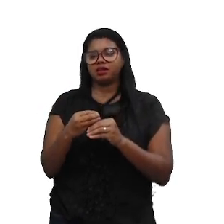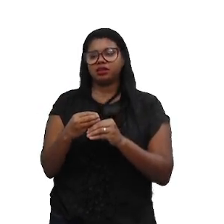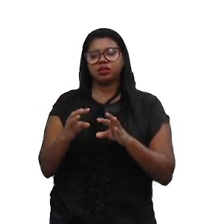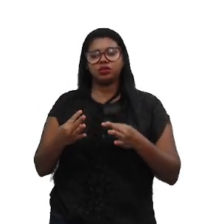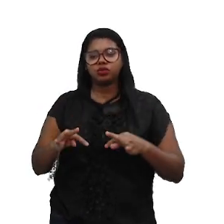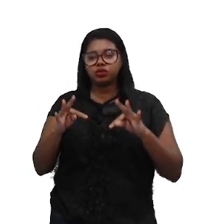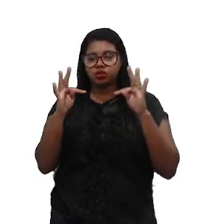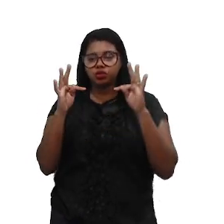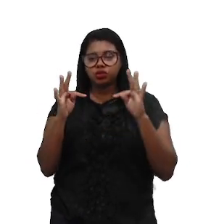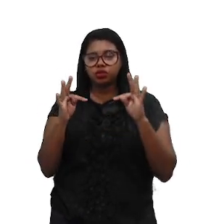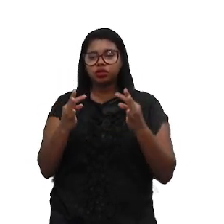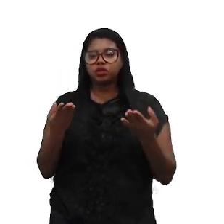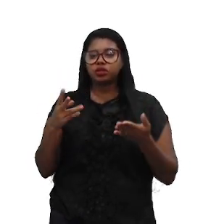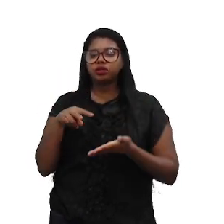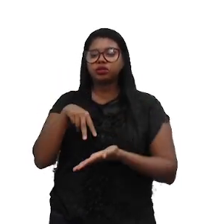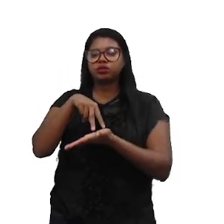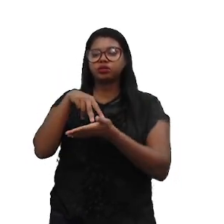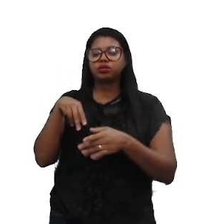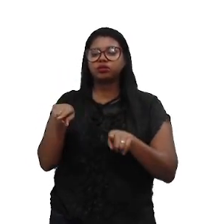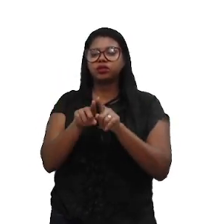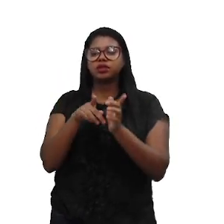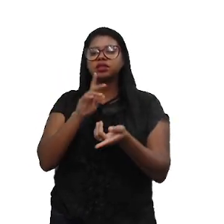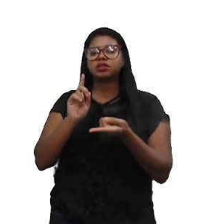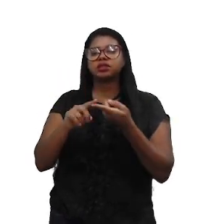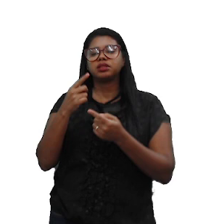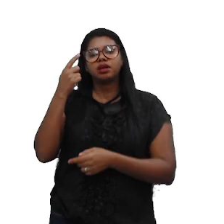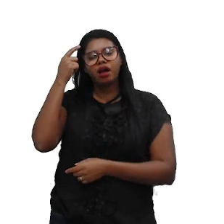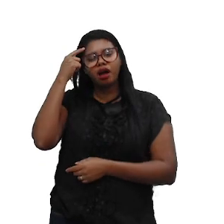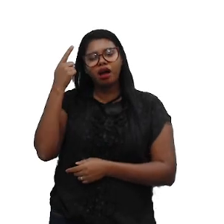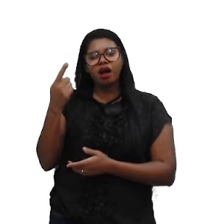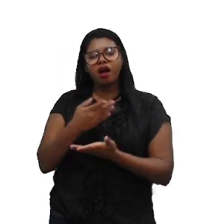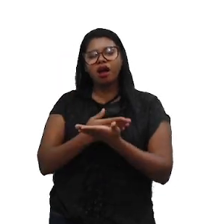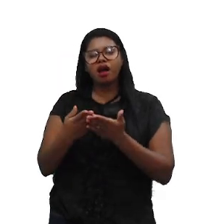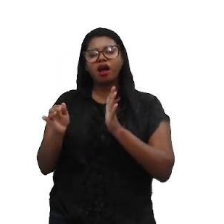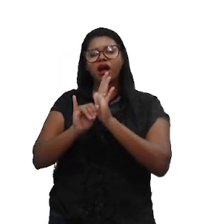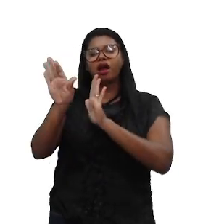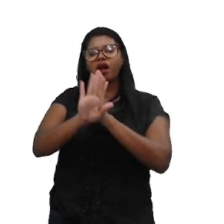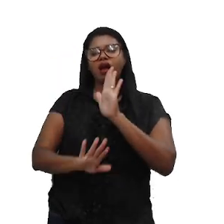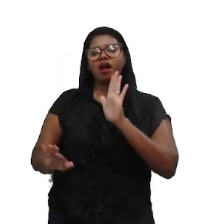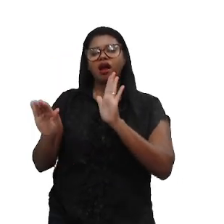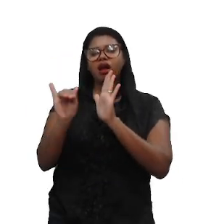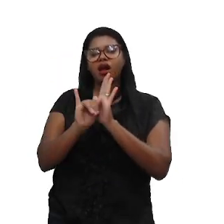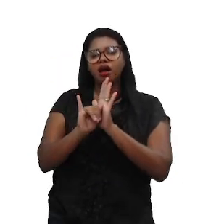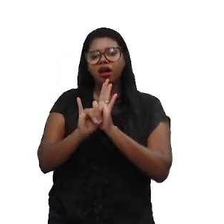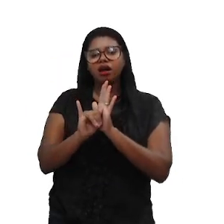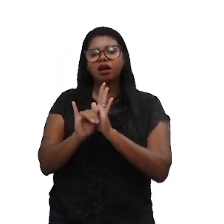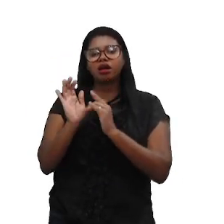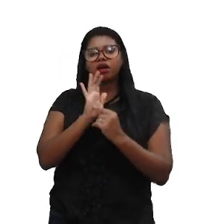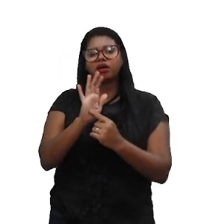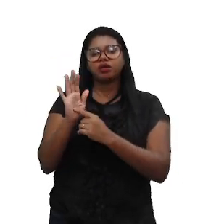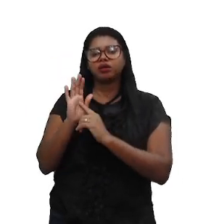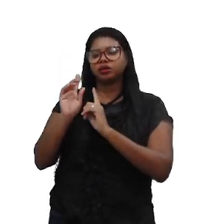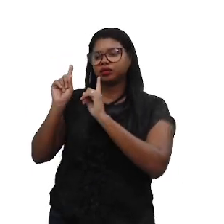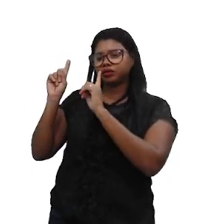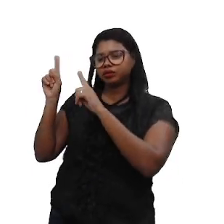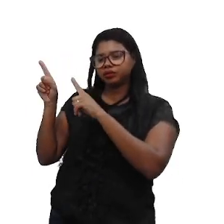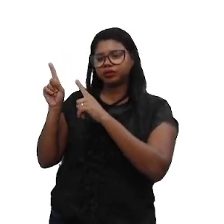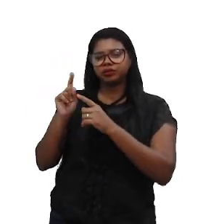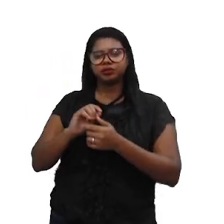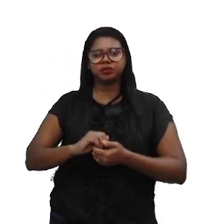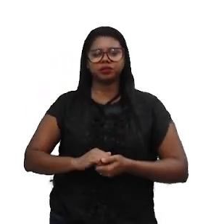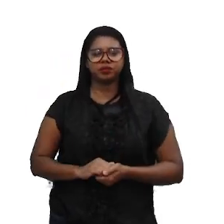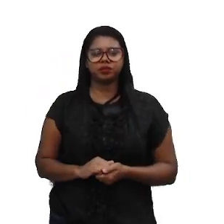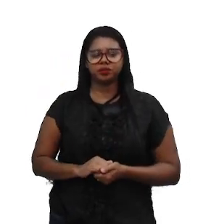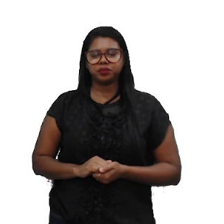digitais, né? Então, o tipo de ilustração, os principais, né, é a ilustração editorial, a